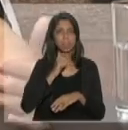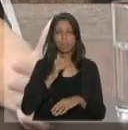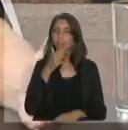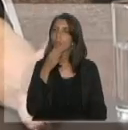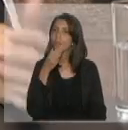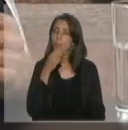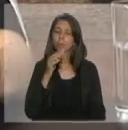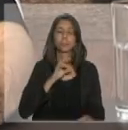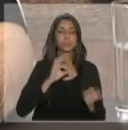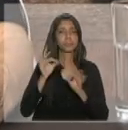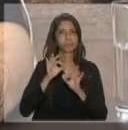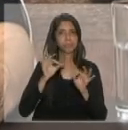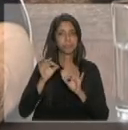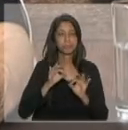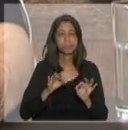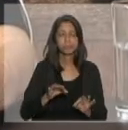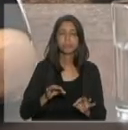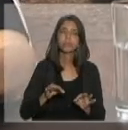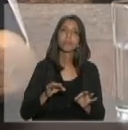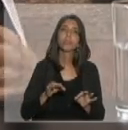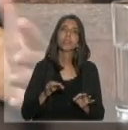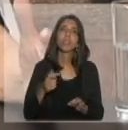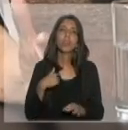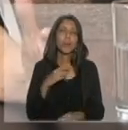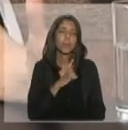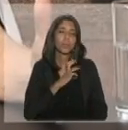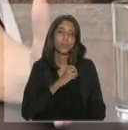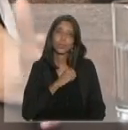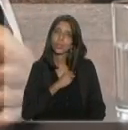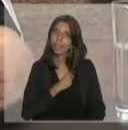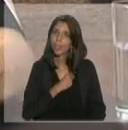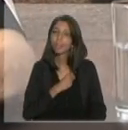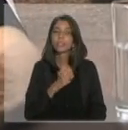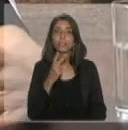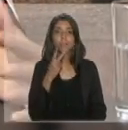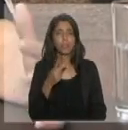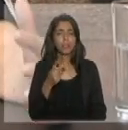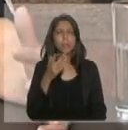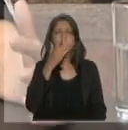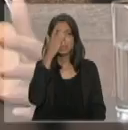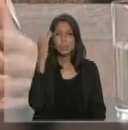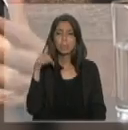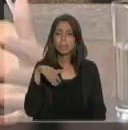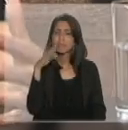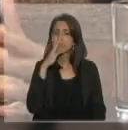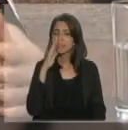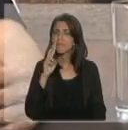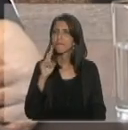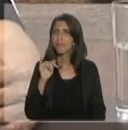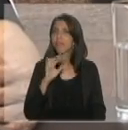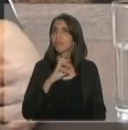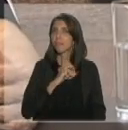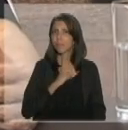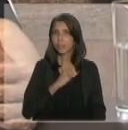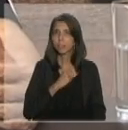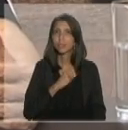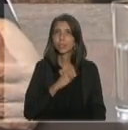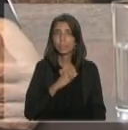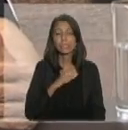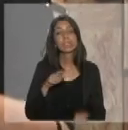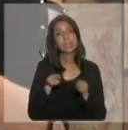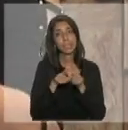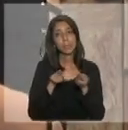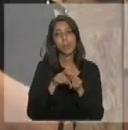Henrique Martins, com a cenografia do José Varona. E fiquei apaixonada por ela. Eu digo, o brasileiro vai amar isso aqui. Nós vamos trazer isso. E